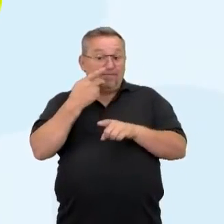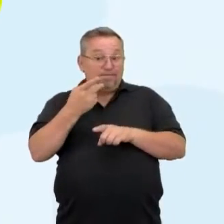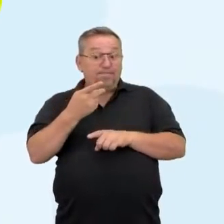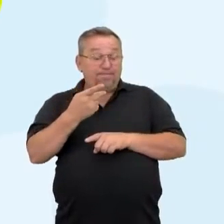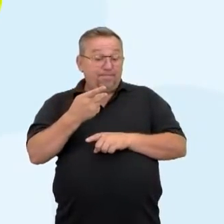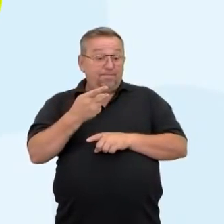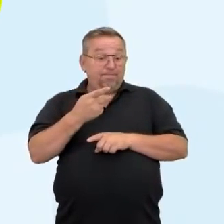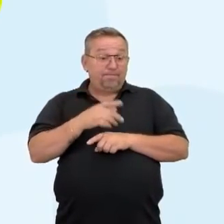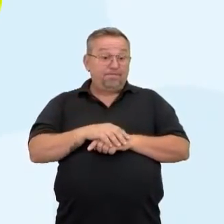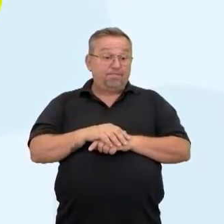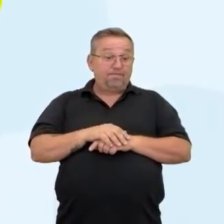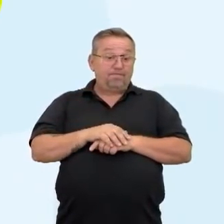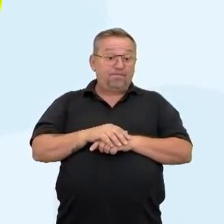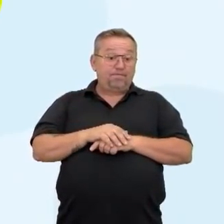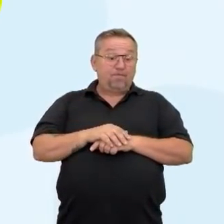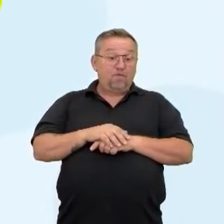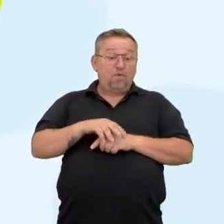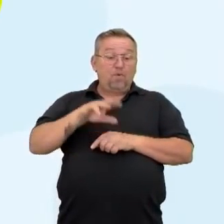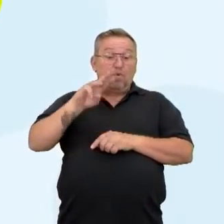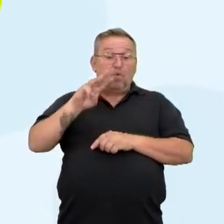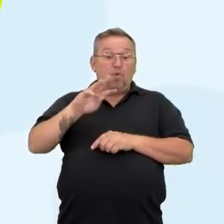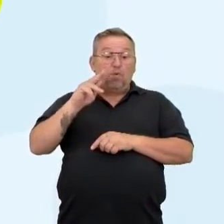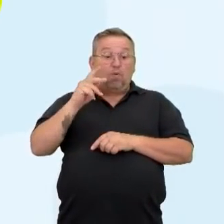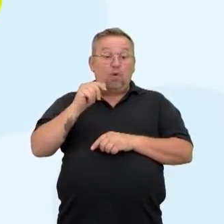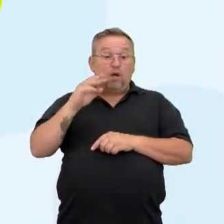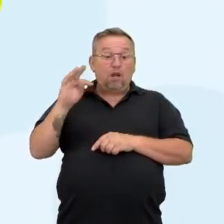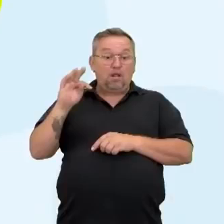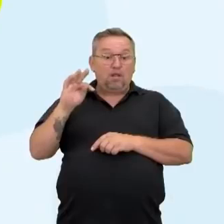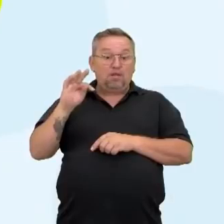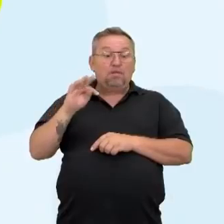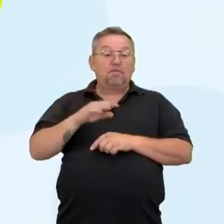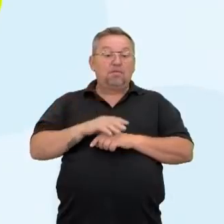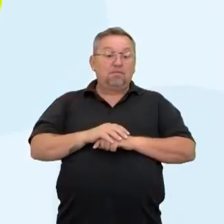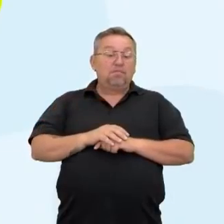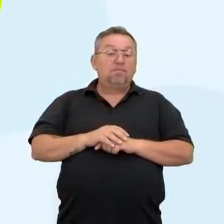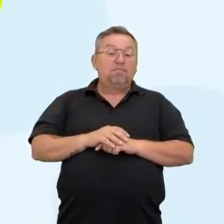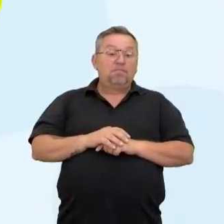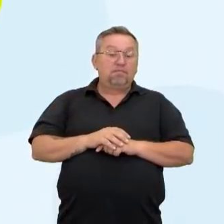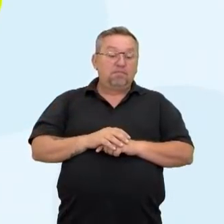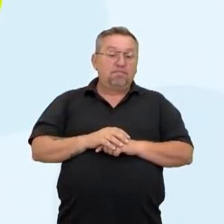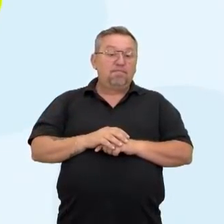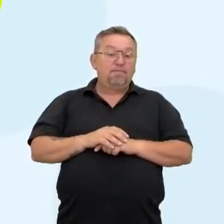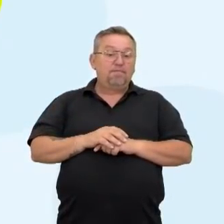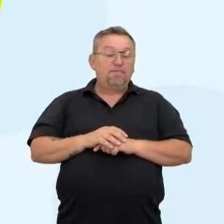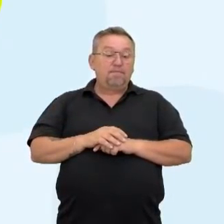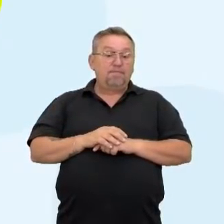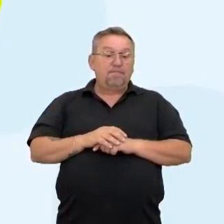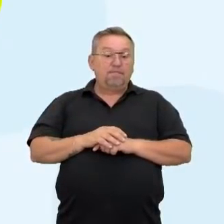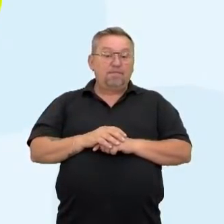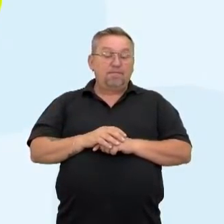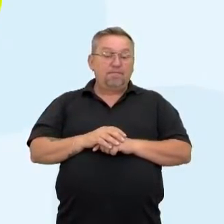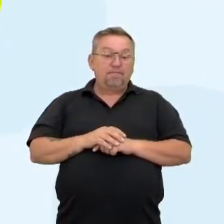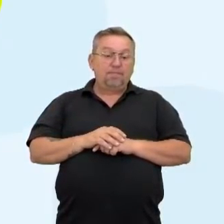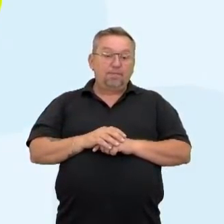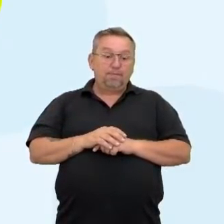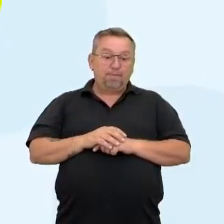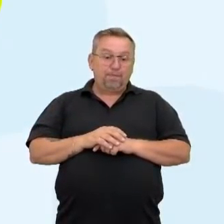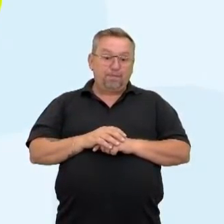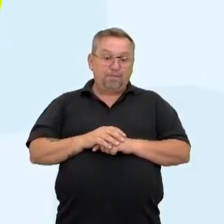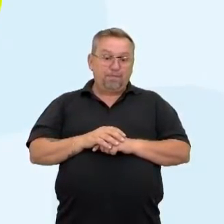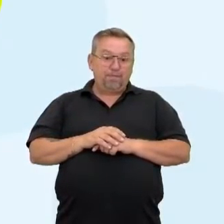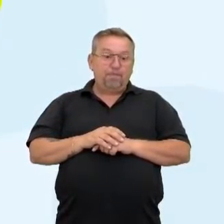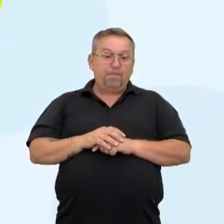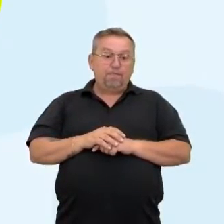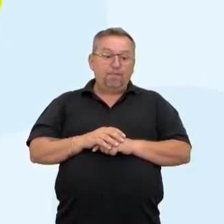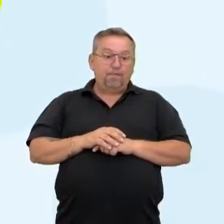Yeah, what did they eat for dinner? Isso, então what did you eat for dinner, né? Podia complementar, what did you